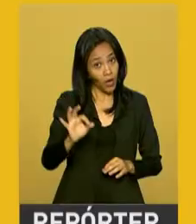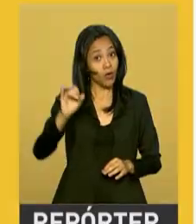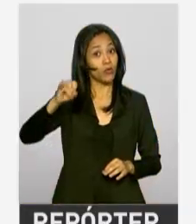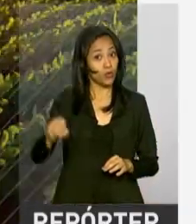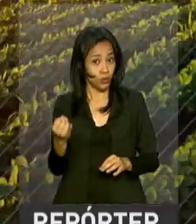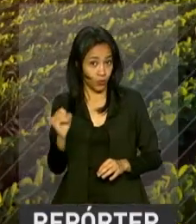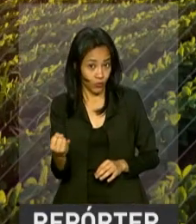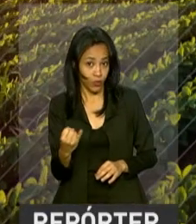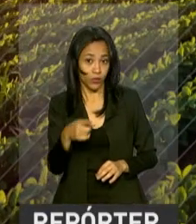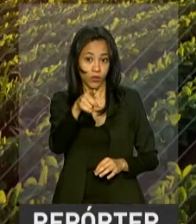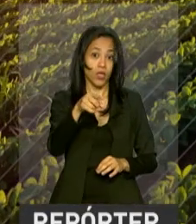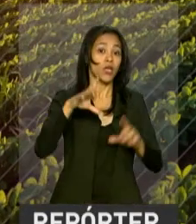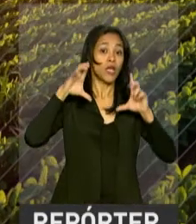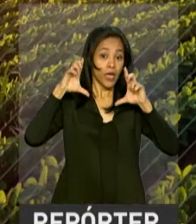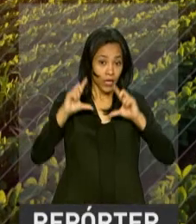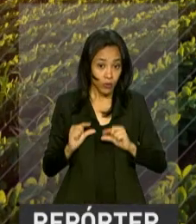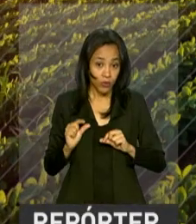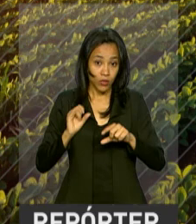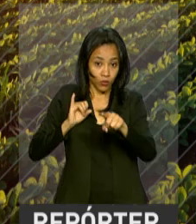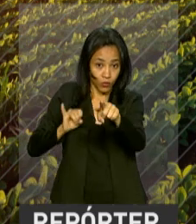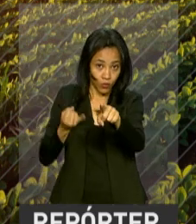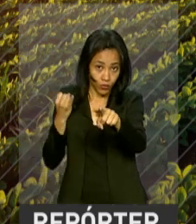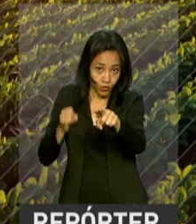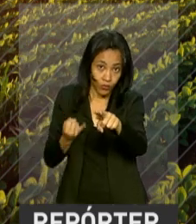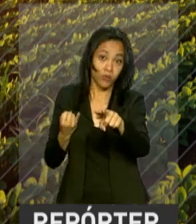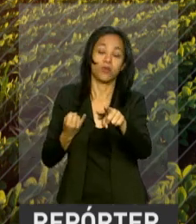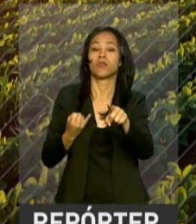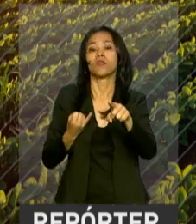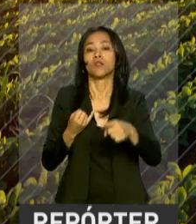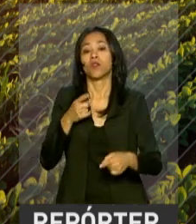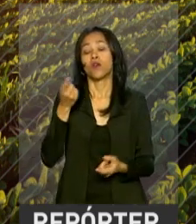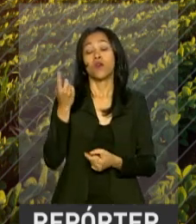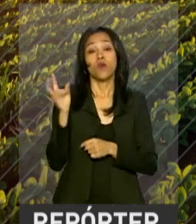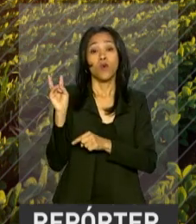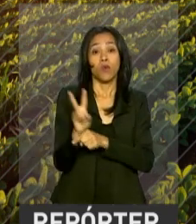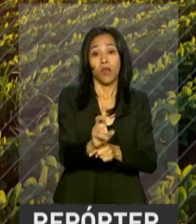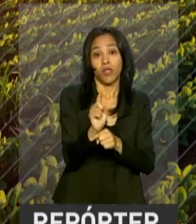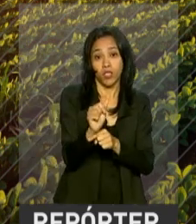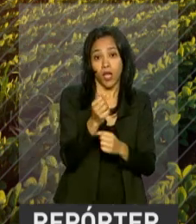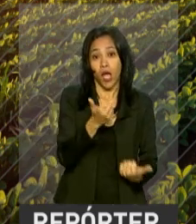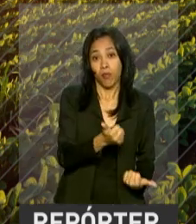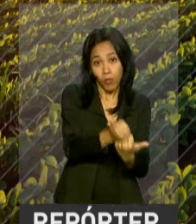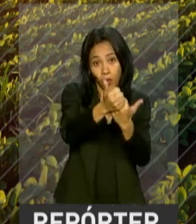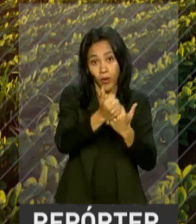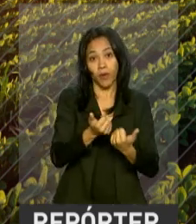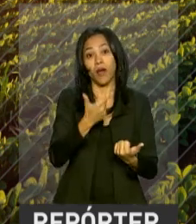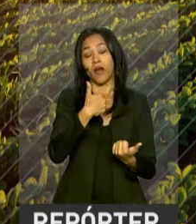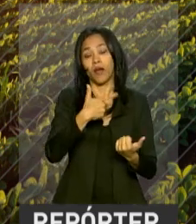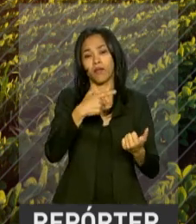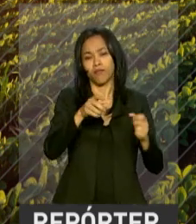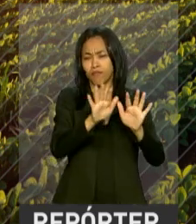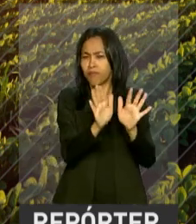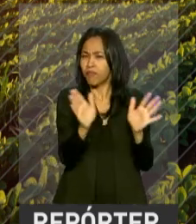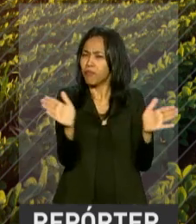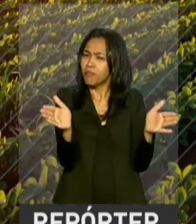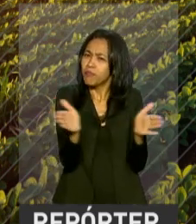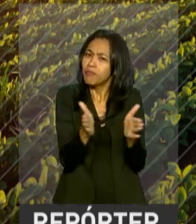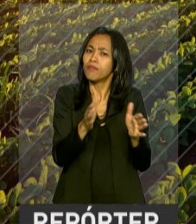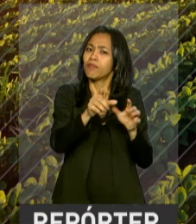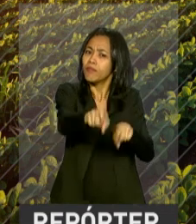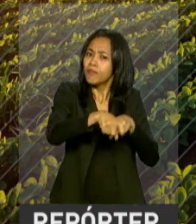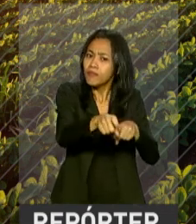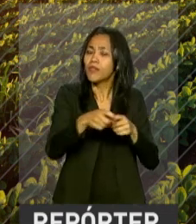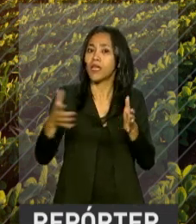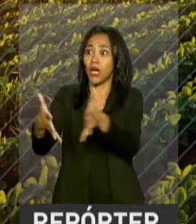como a queda de juros dos financiamentos no programa nacional de apoio ao médio produtor terão taxas de 6% ao ano